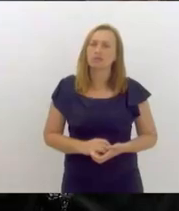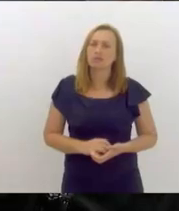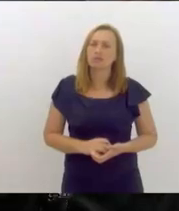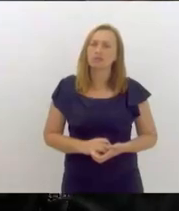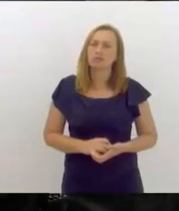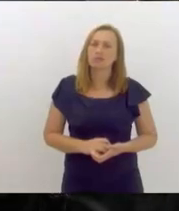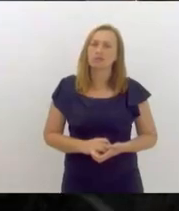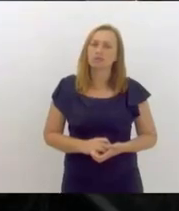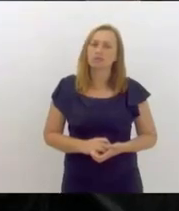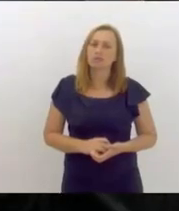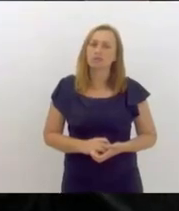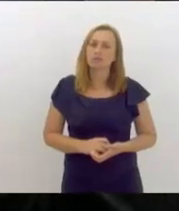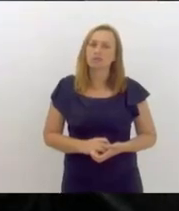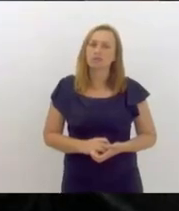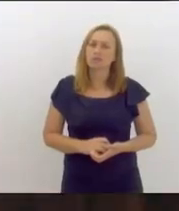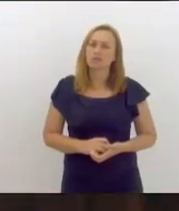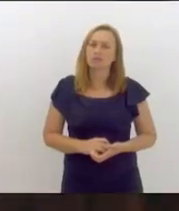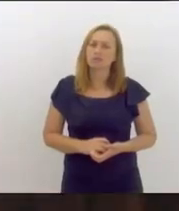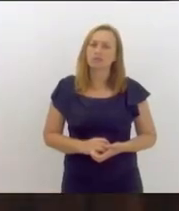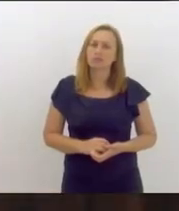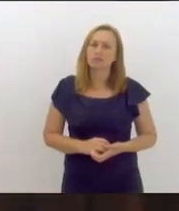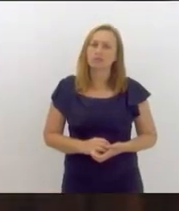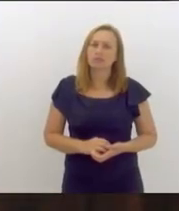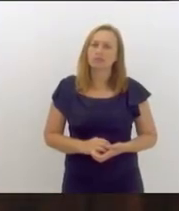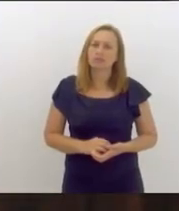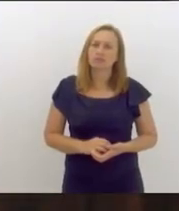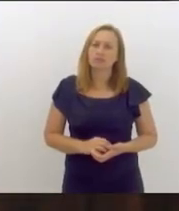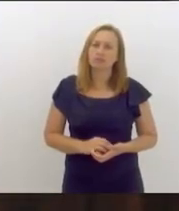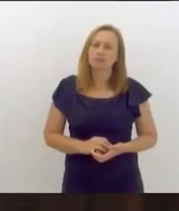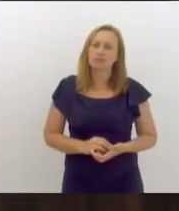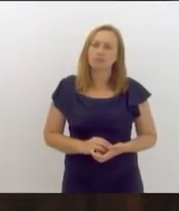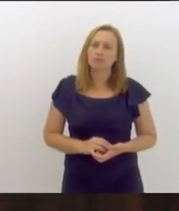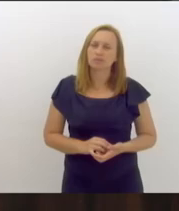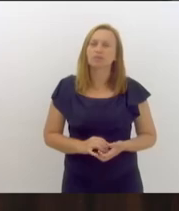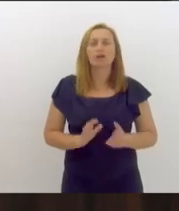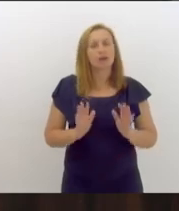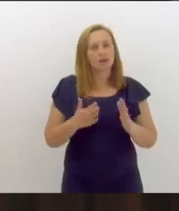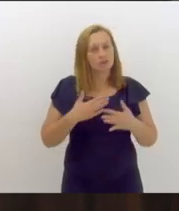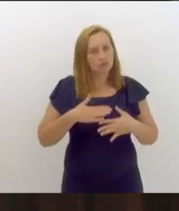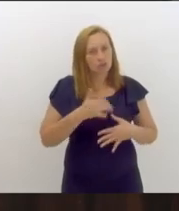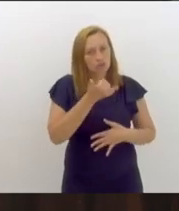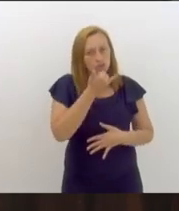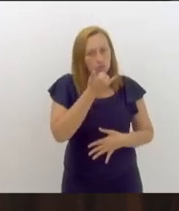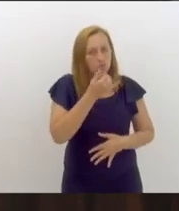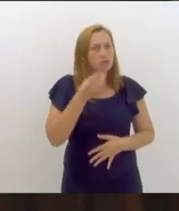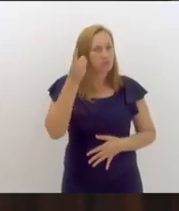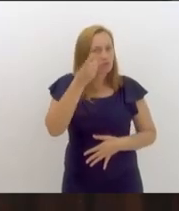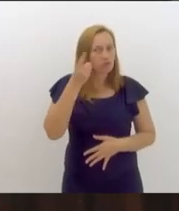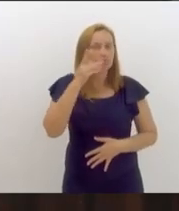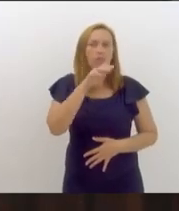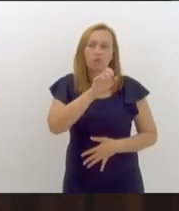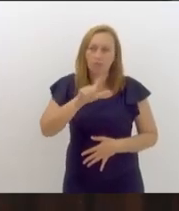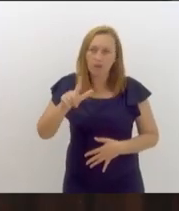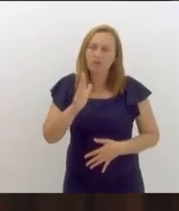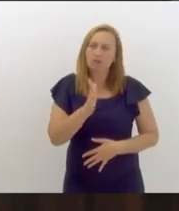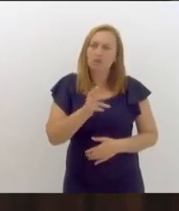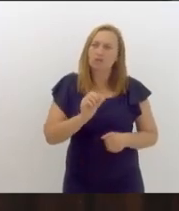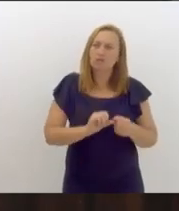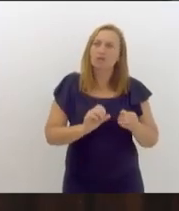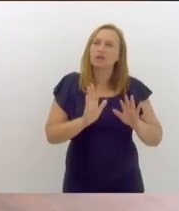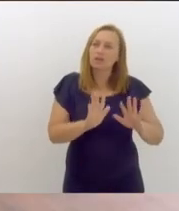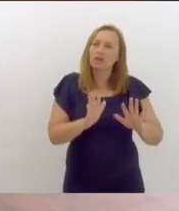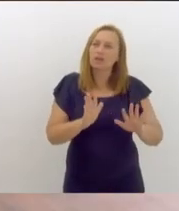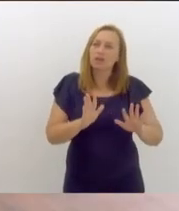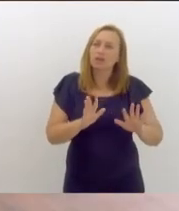vamos verificar já foi feito aqui inclusive ontem anteriormente também pela quantidade